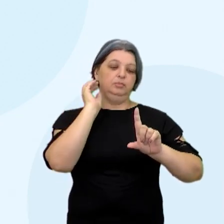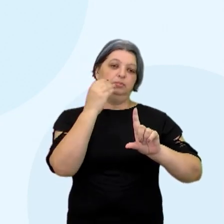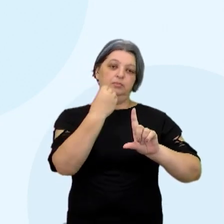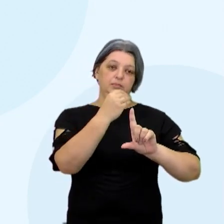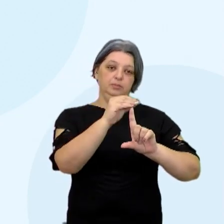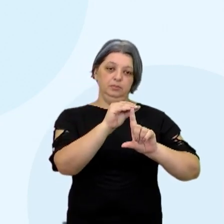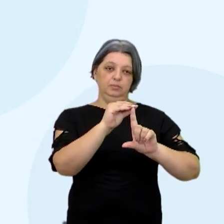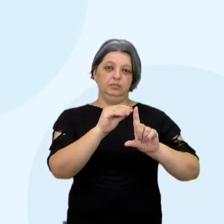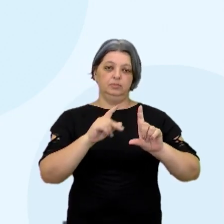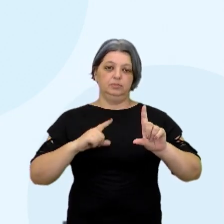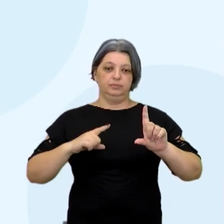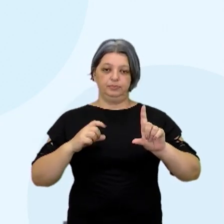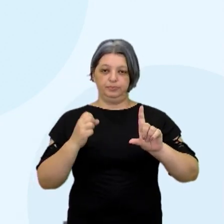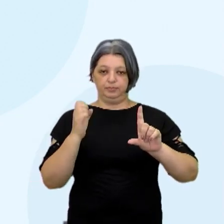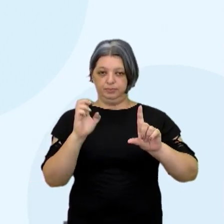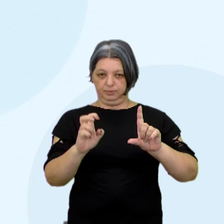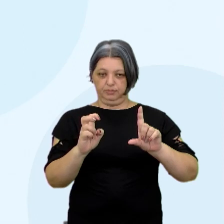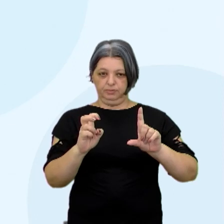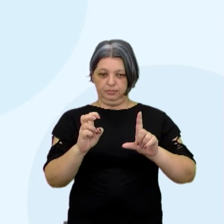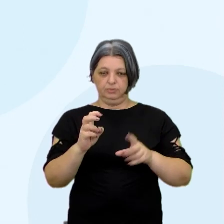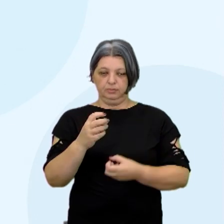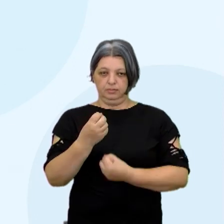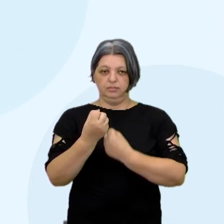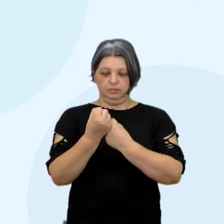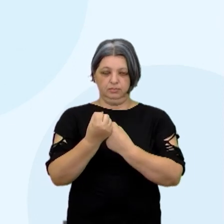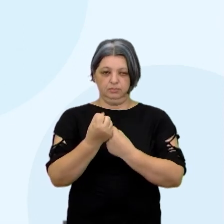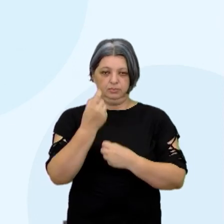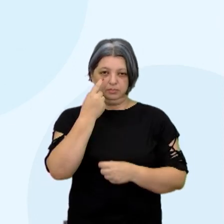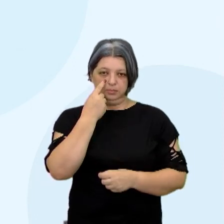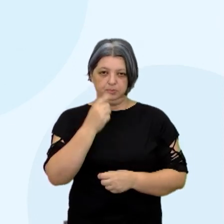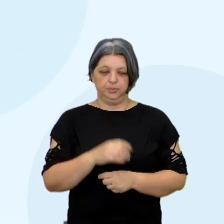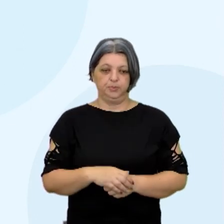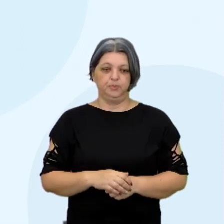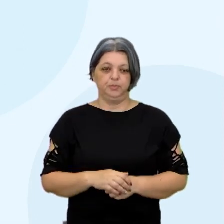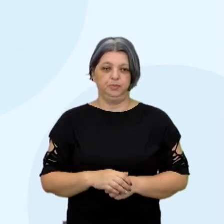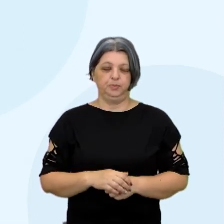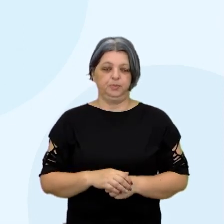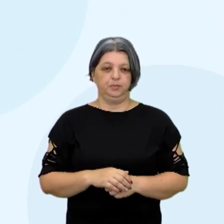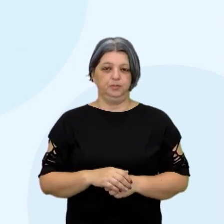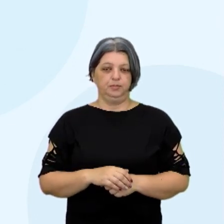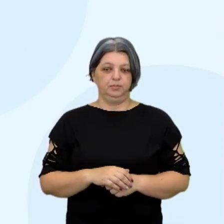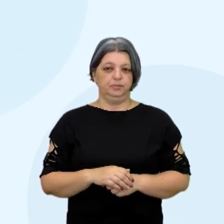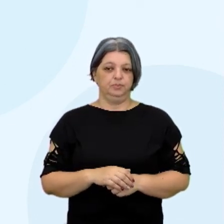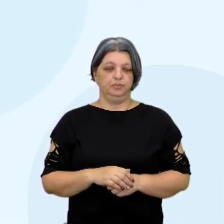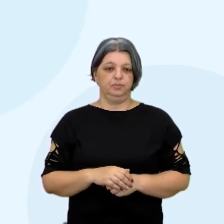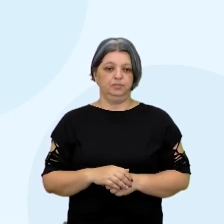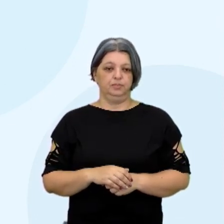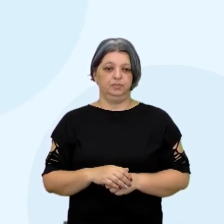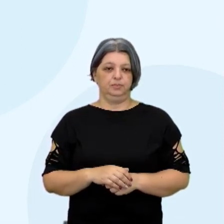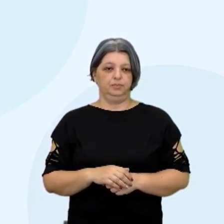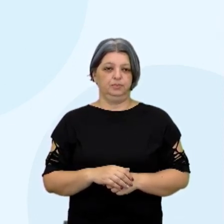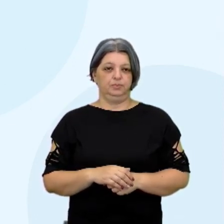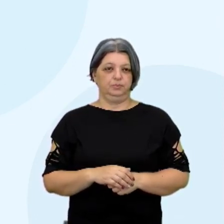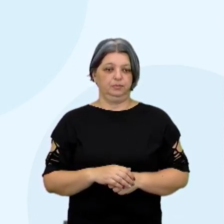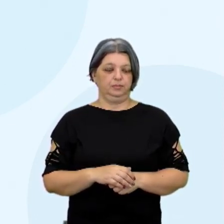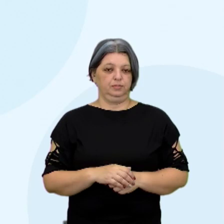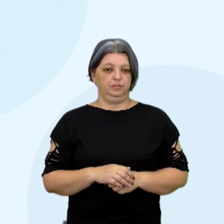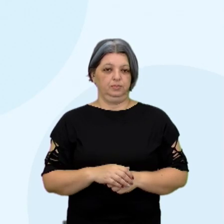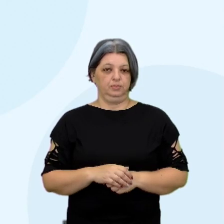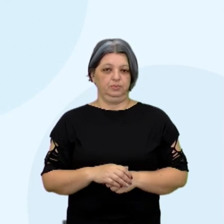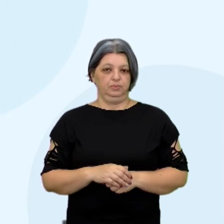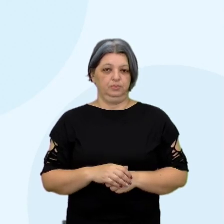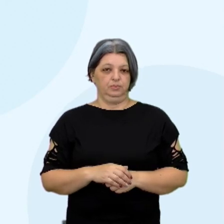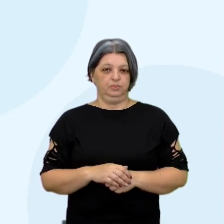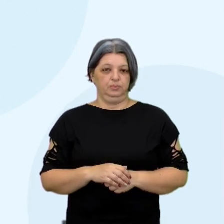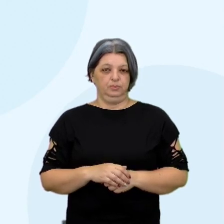coloca cinco no lugar vamos ver como fica para descobrir Então deixa eu apagar aqui apagar aqui o que eu rabisquei né vamos ver